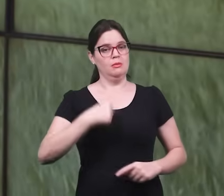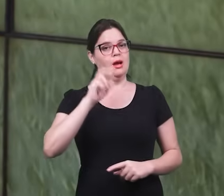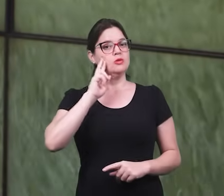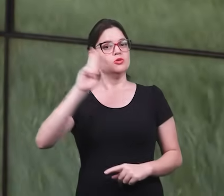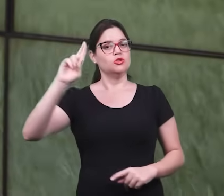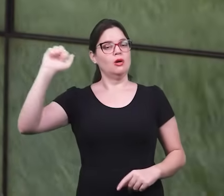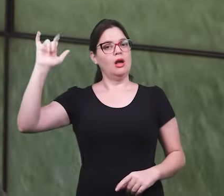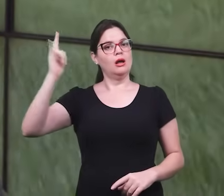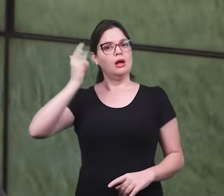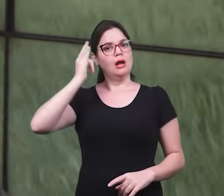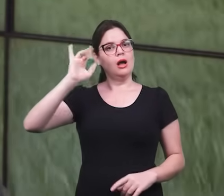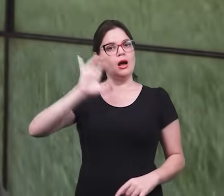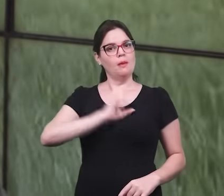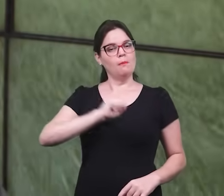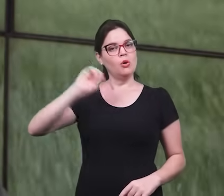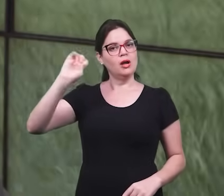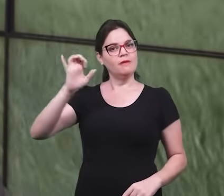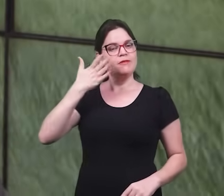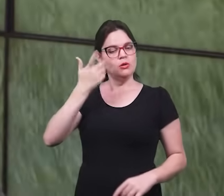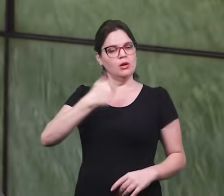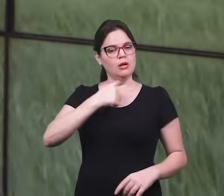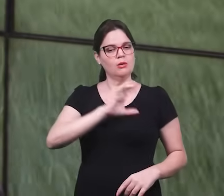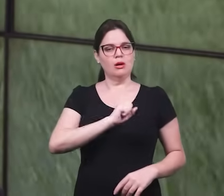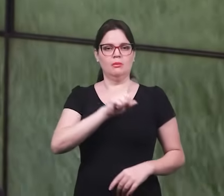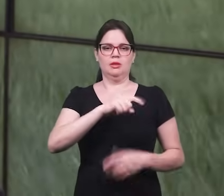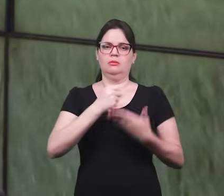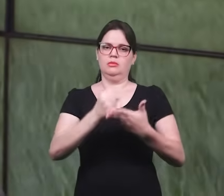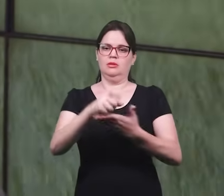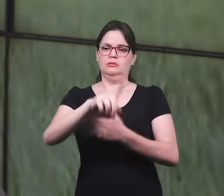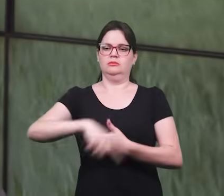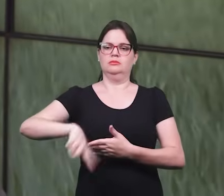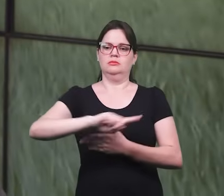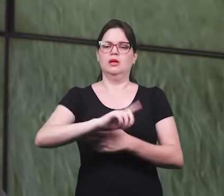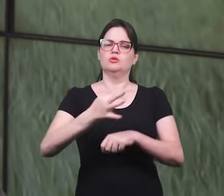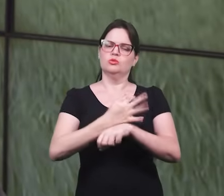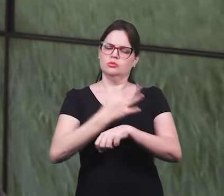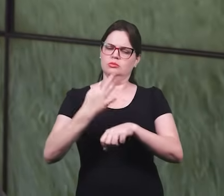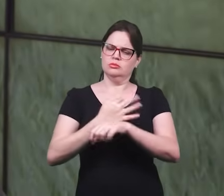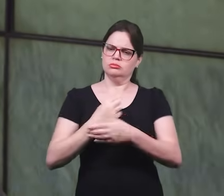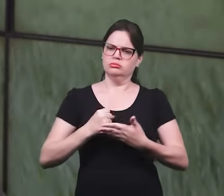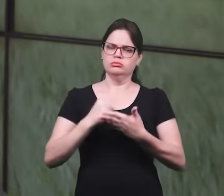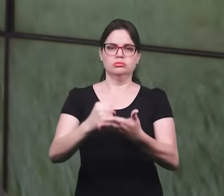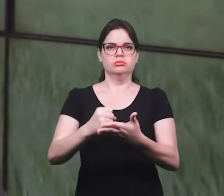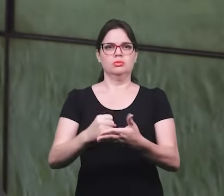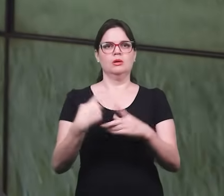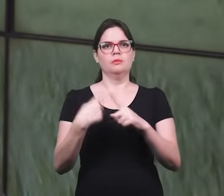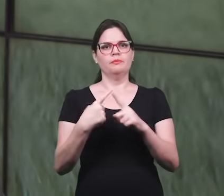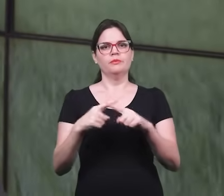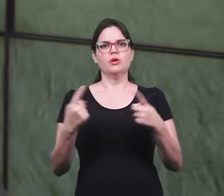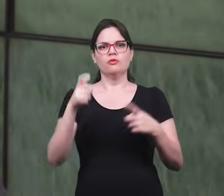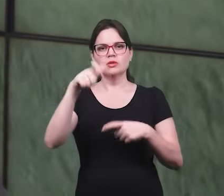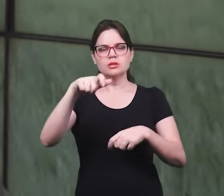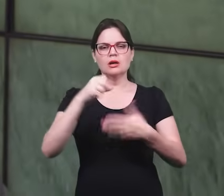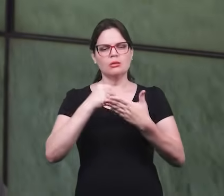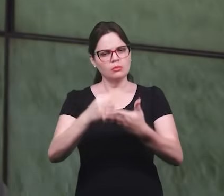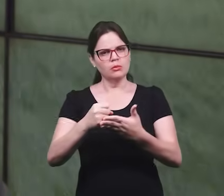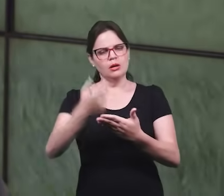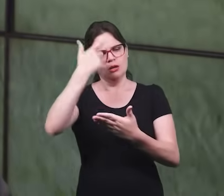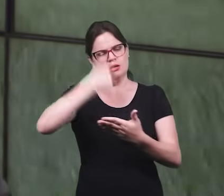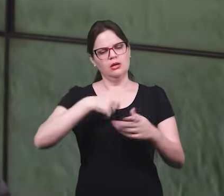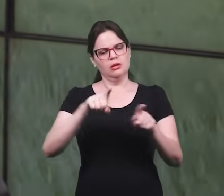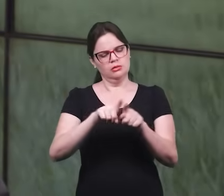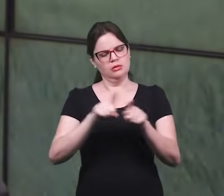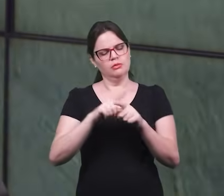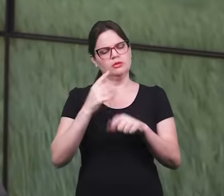Deus é verdade é ser um suporte para o irmão isso é fruto do espírito quando você é um suporte para o irmão você também se torna um